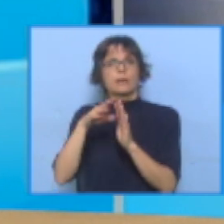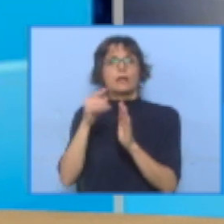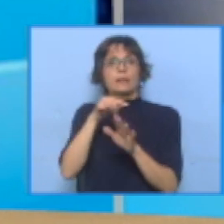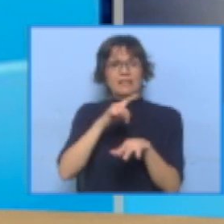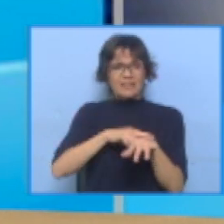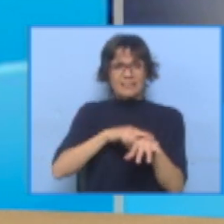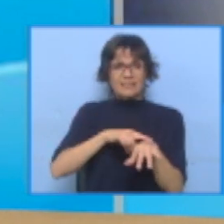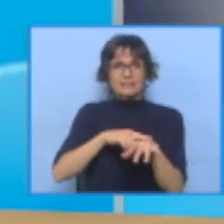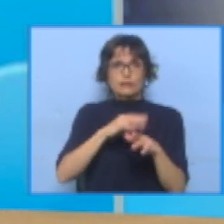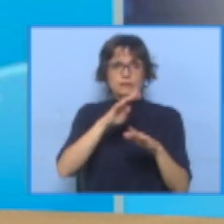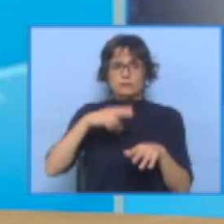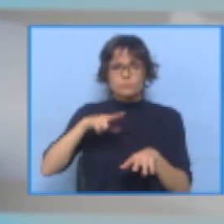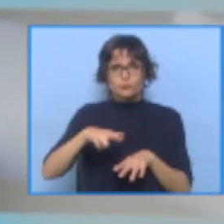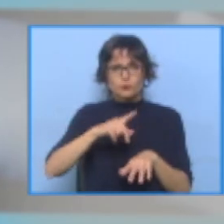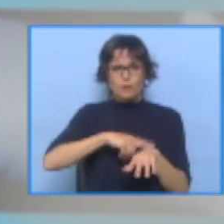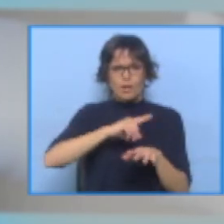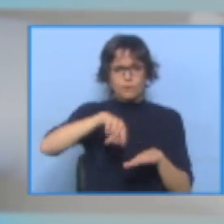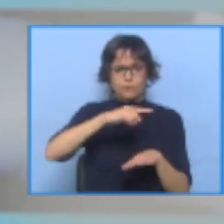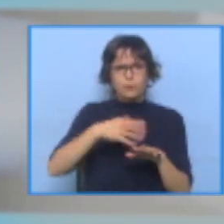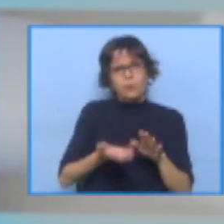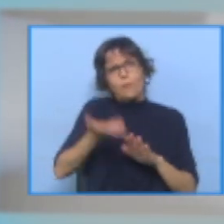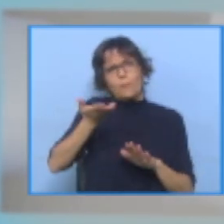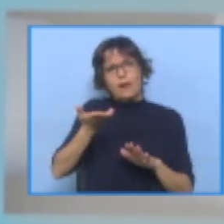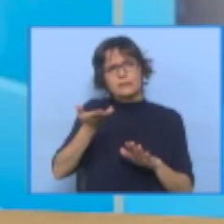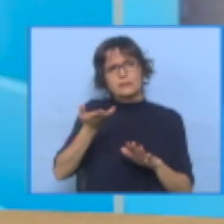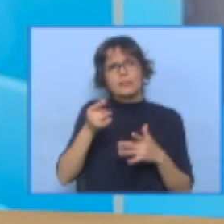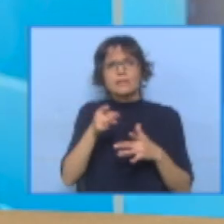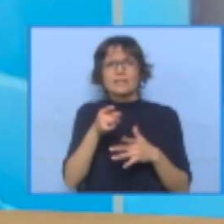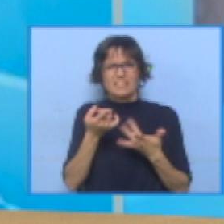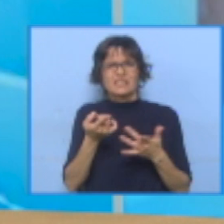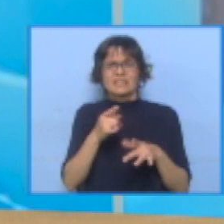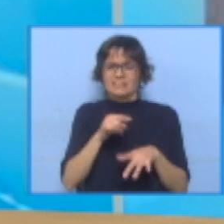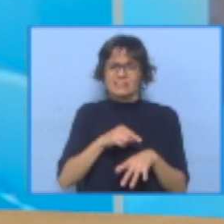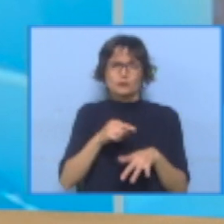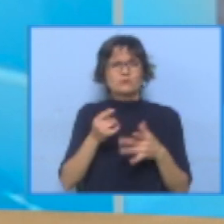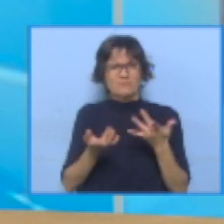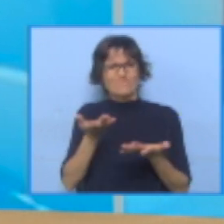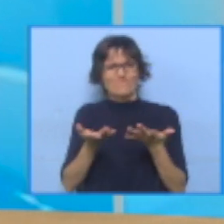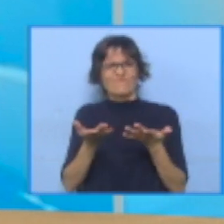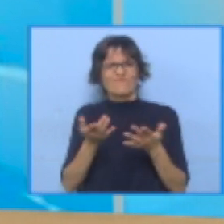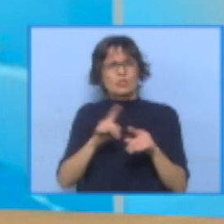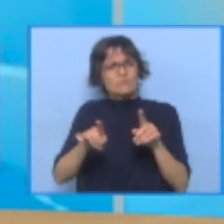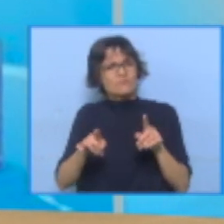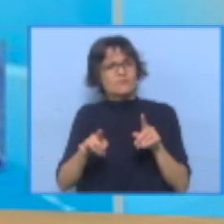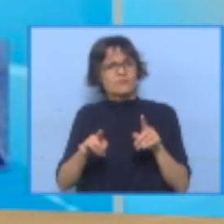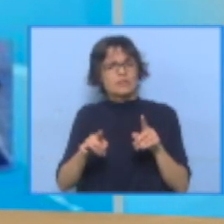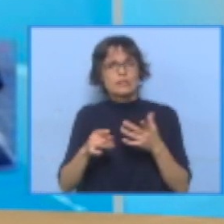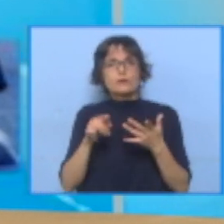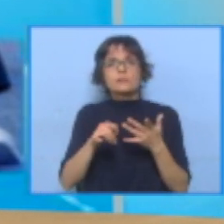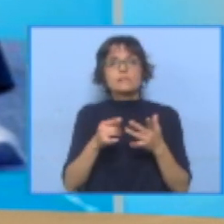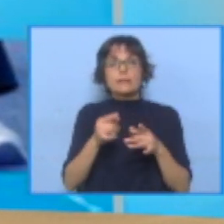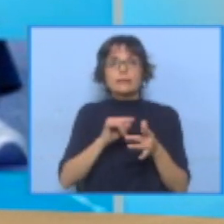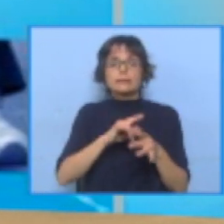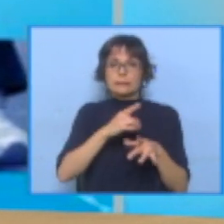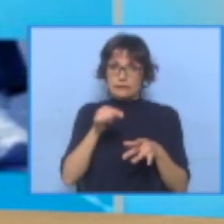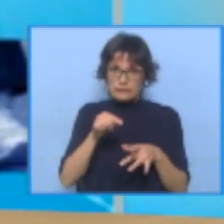trabalham mais um dia do que os dinamarqueses, o que dá, ao fim do ano, 45 dias de trabalho a mais. E, no entanto, por